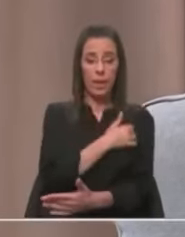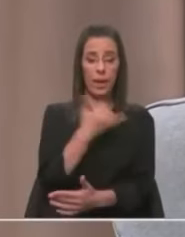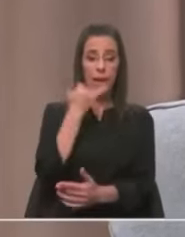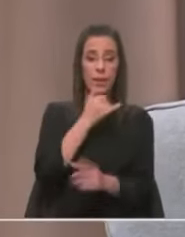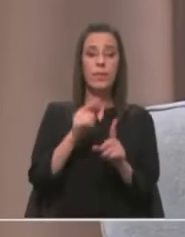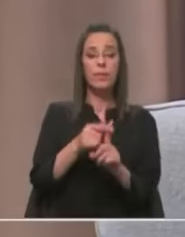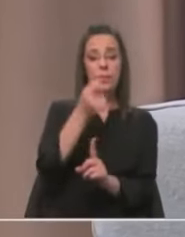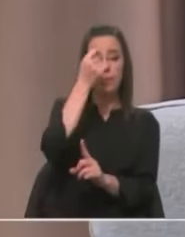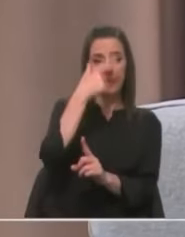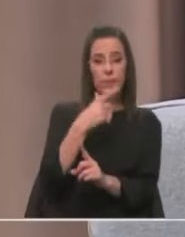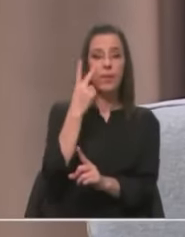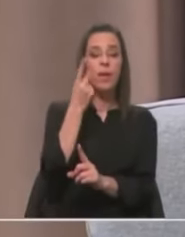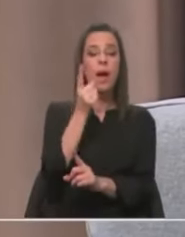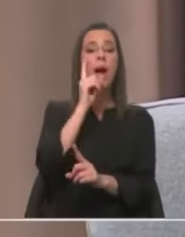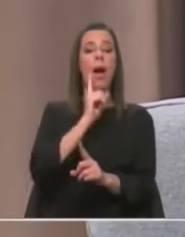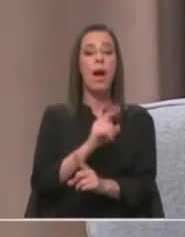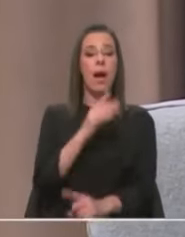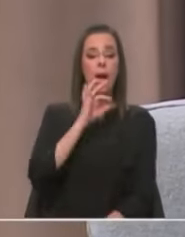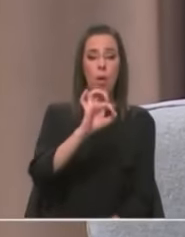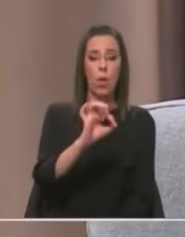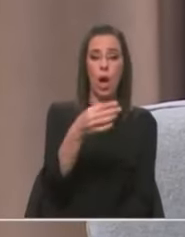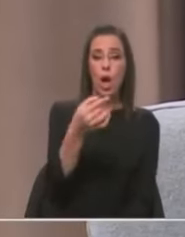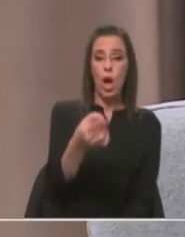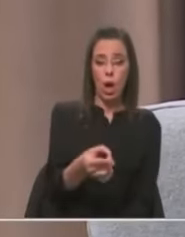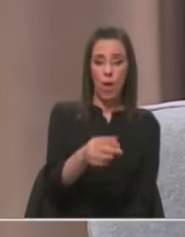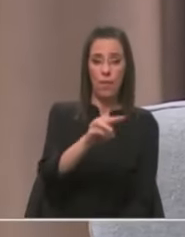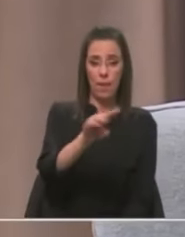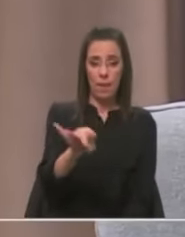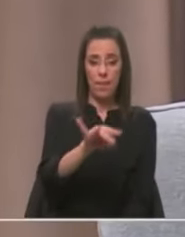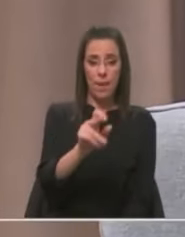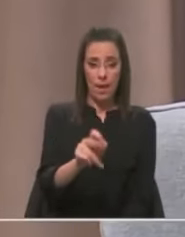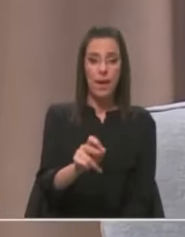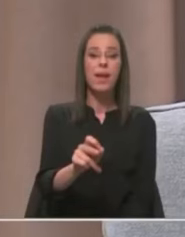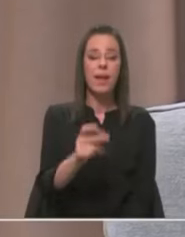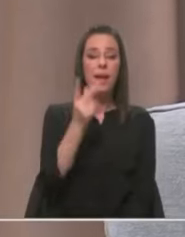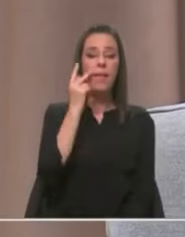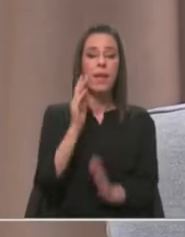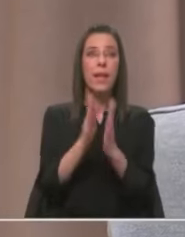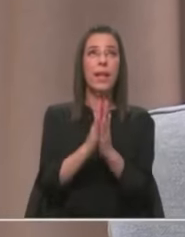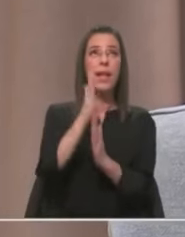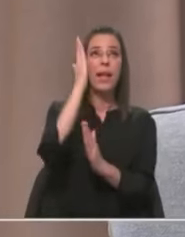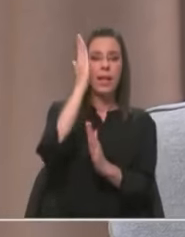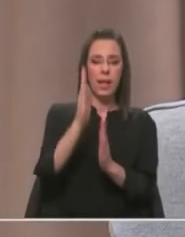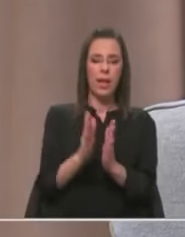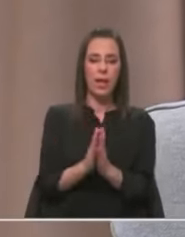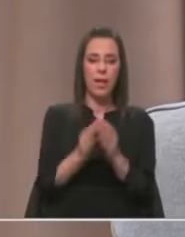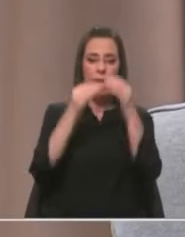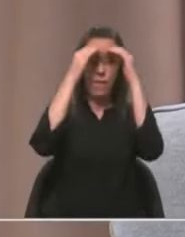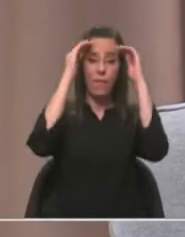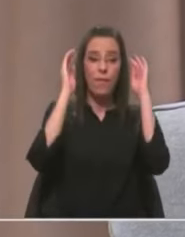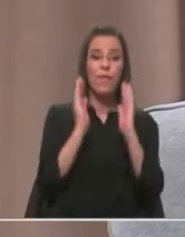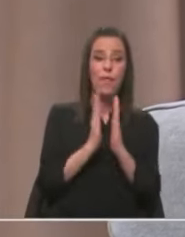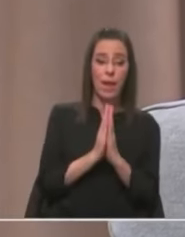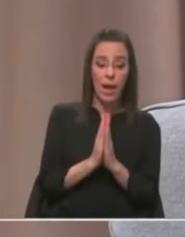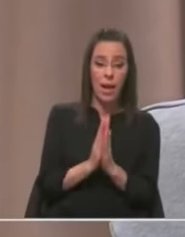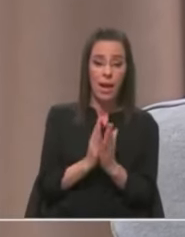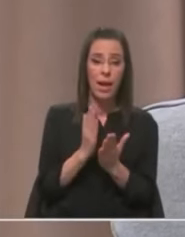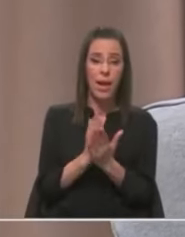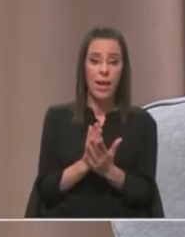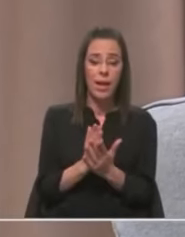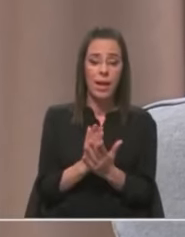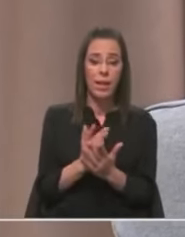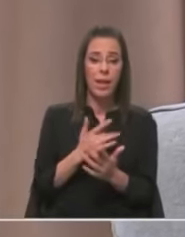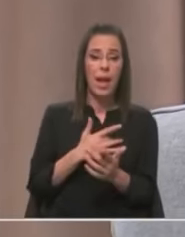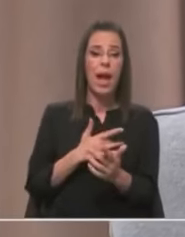seguimos com a história de vida de uma mulher de 89 anos. Maria Teresa entregou a vida a Deus, foi freira, até o amor lhe trocar